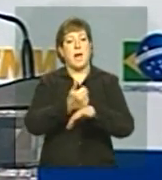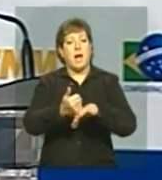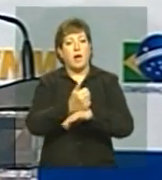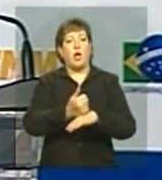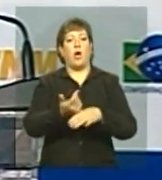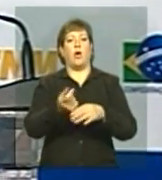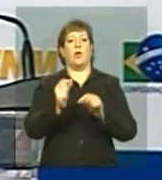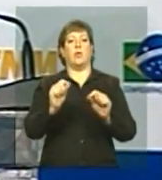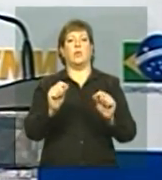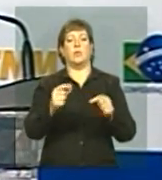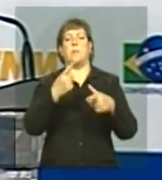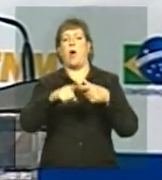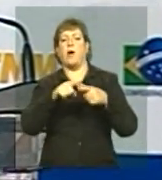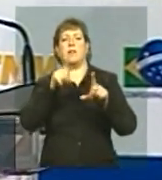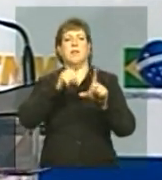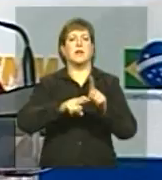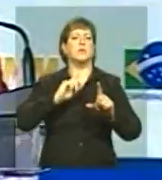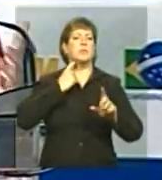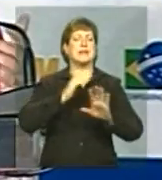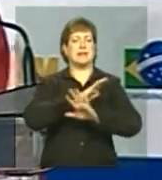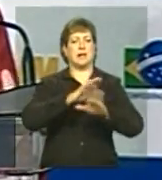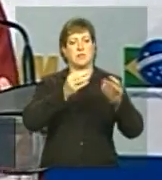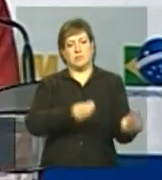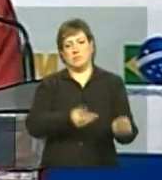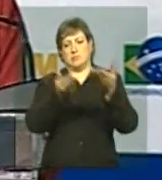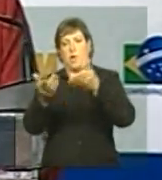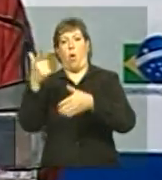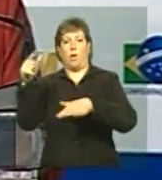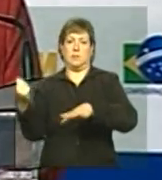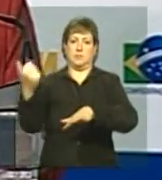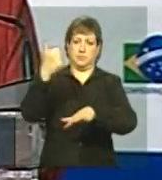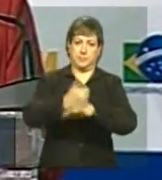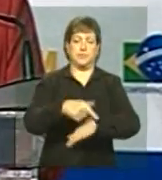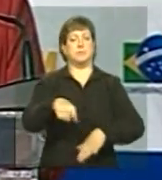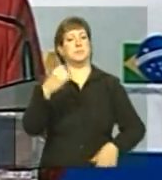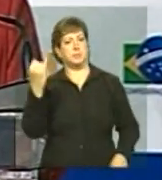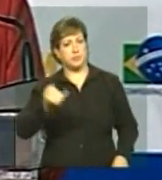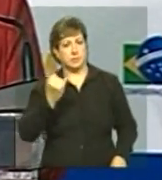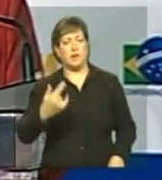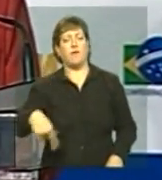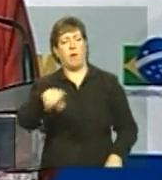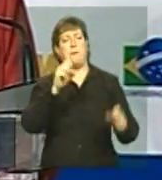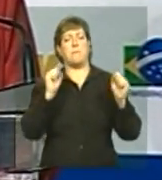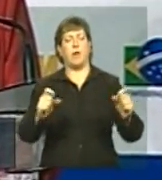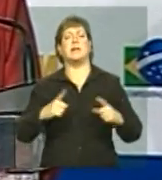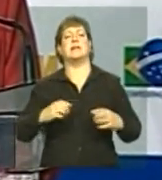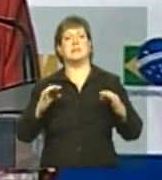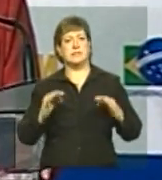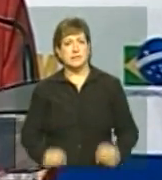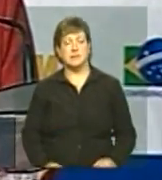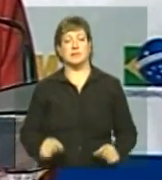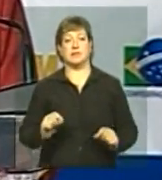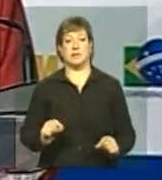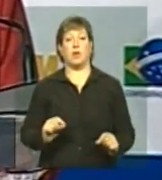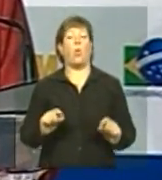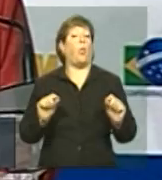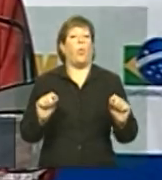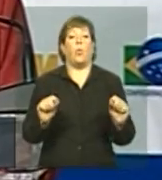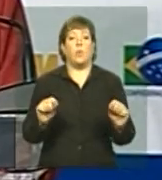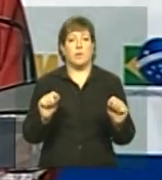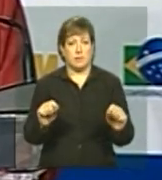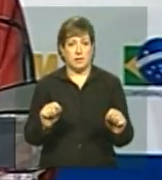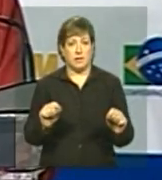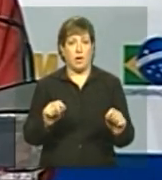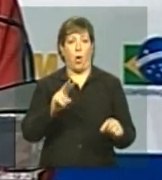situação possível. Nesse sentido, então, podem ter certeza que, naquilo que